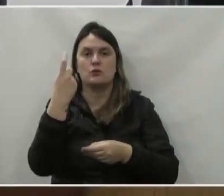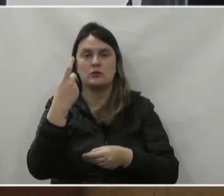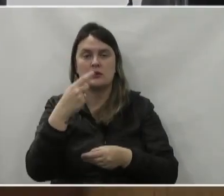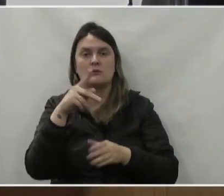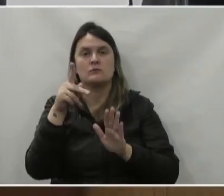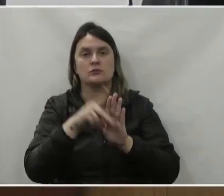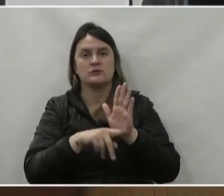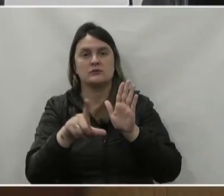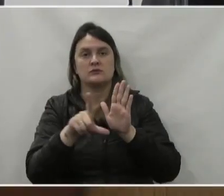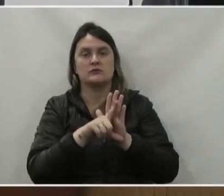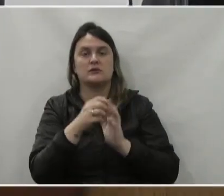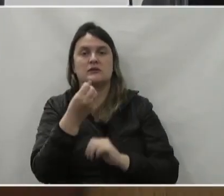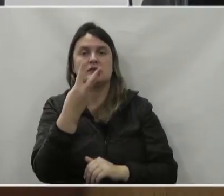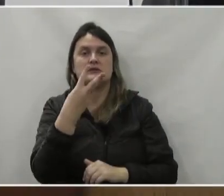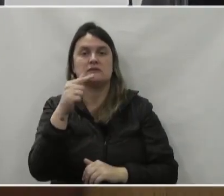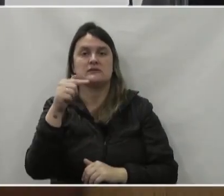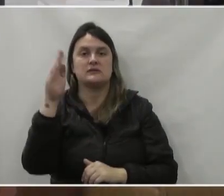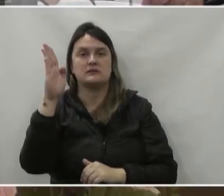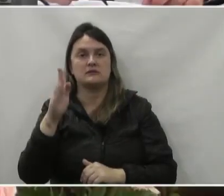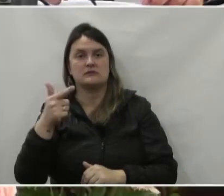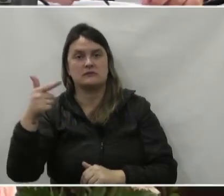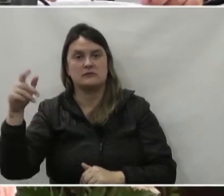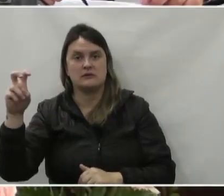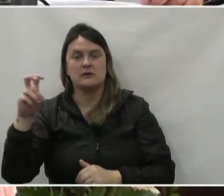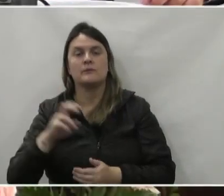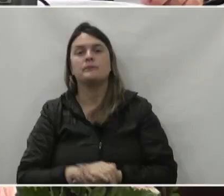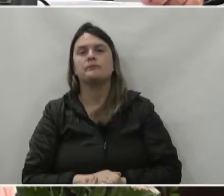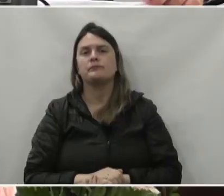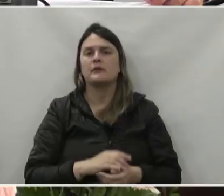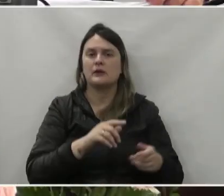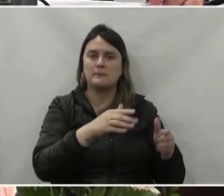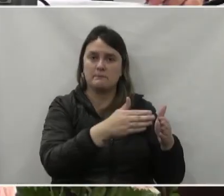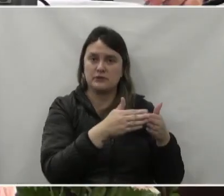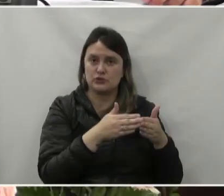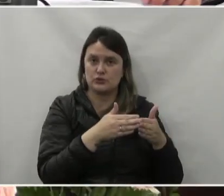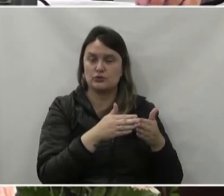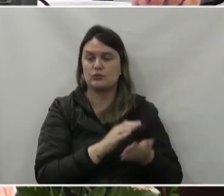do projeto de lei ordinária número 37/2025. Requerimentos.